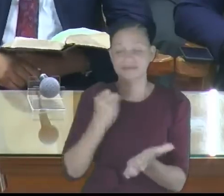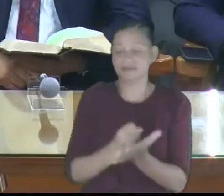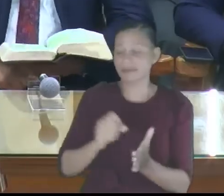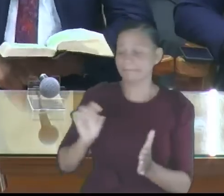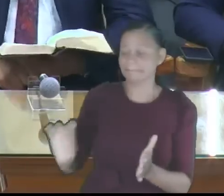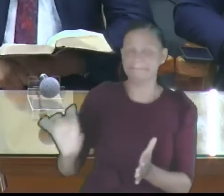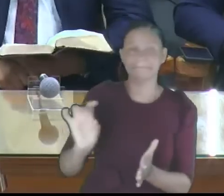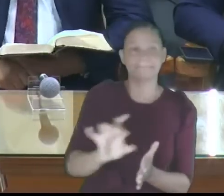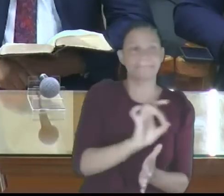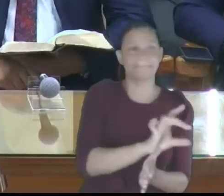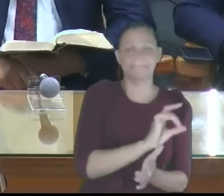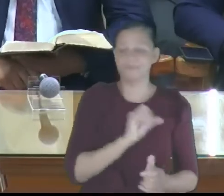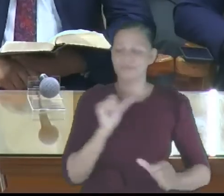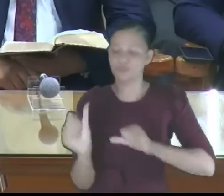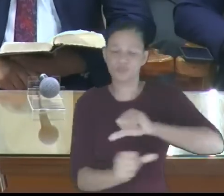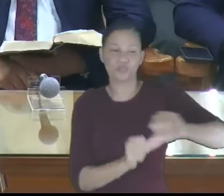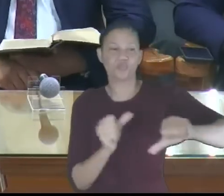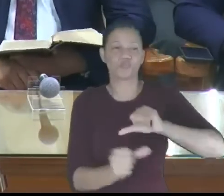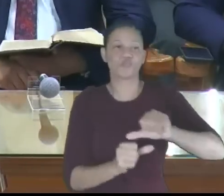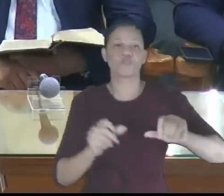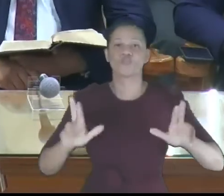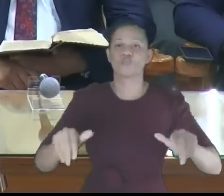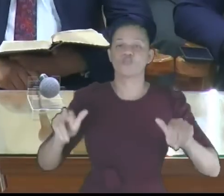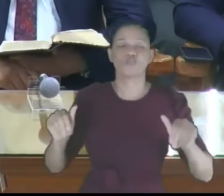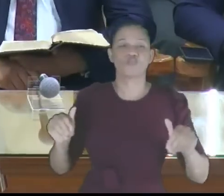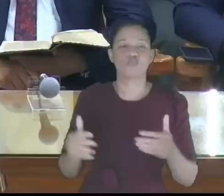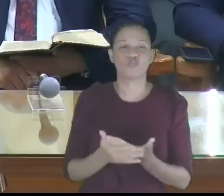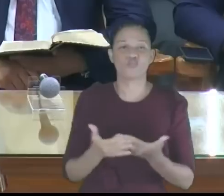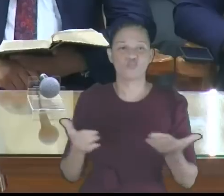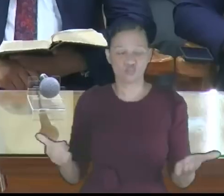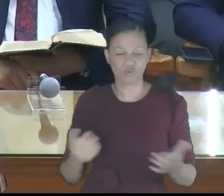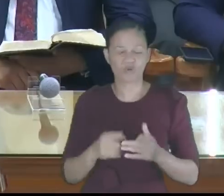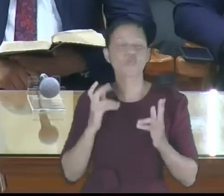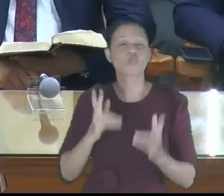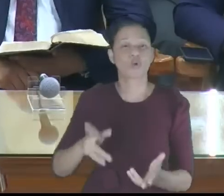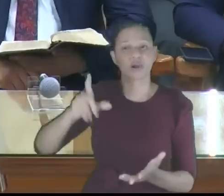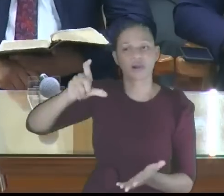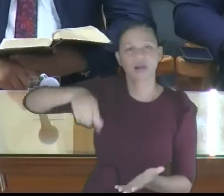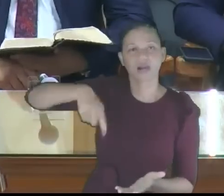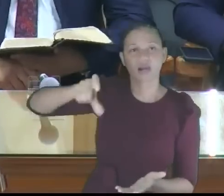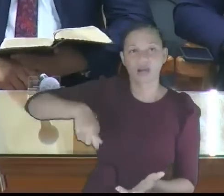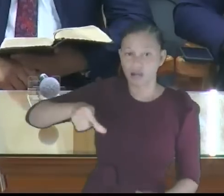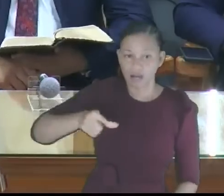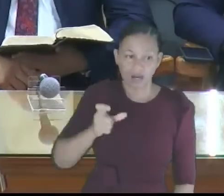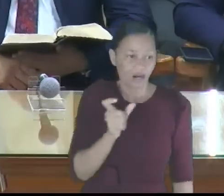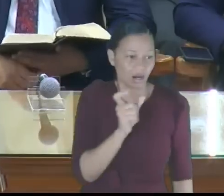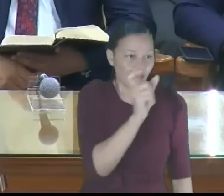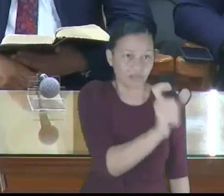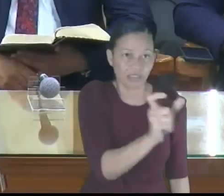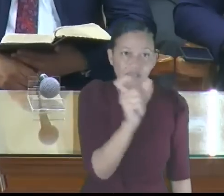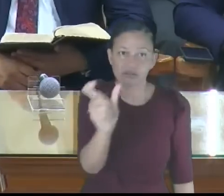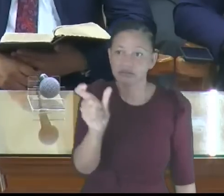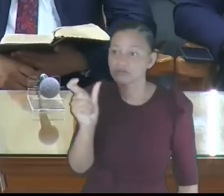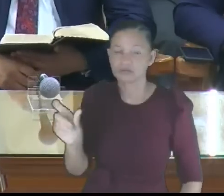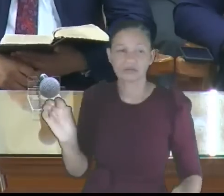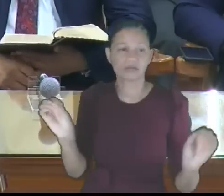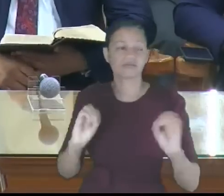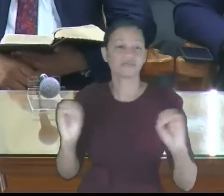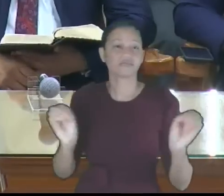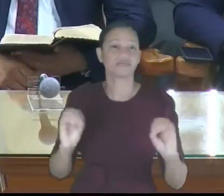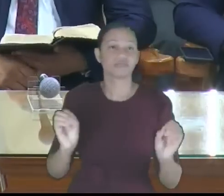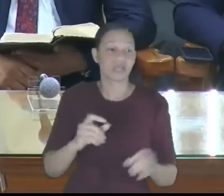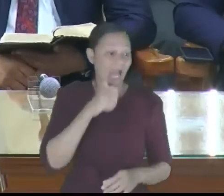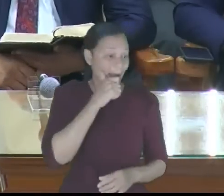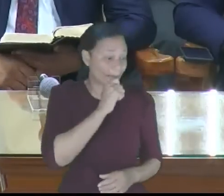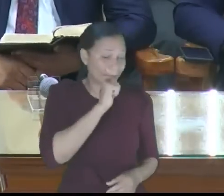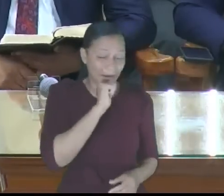e intransferível. Não podia dar a ninguém. Era como cartão de crédito. Não dê o seu cartão de crédito a ninguém. Nem a sua